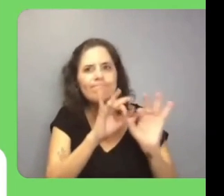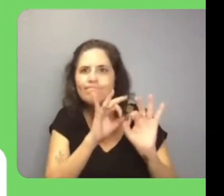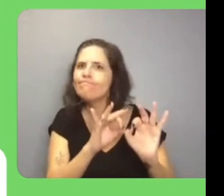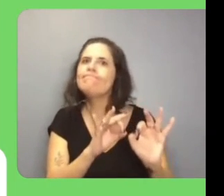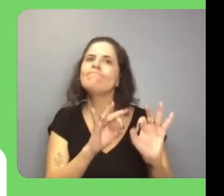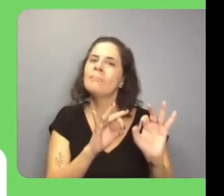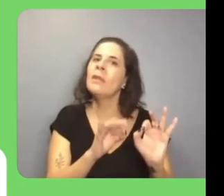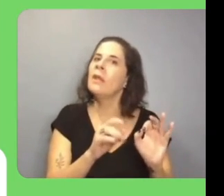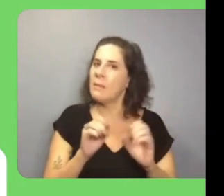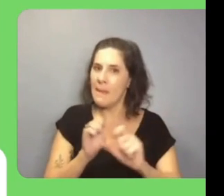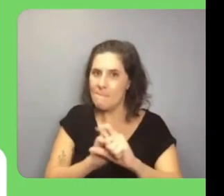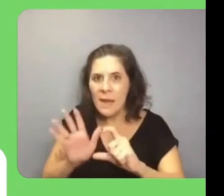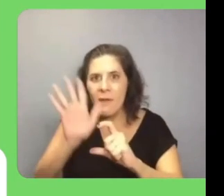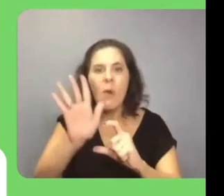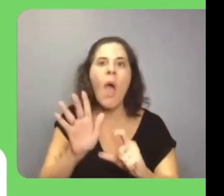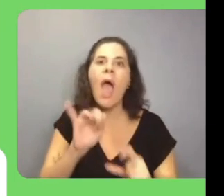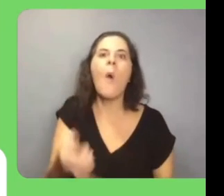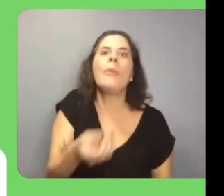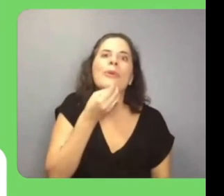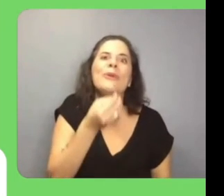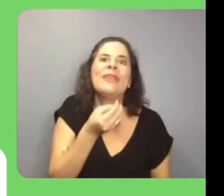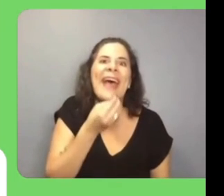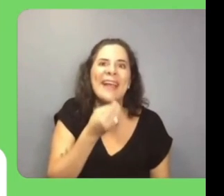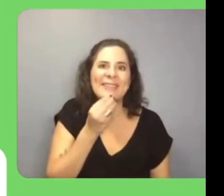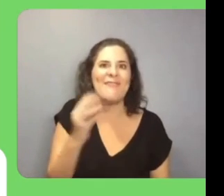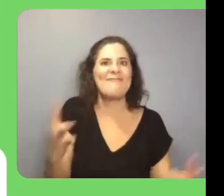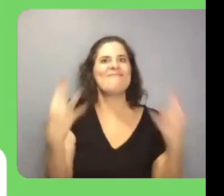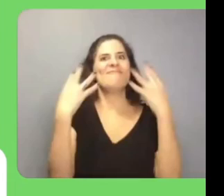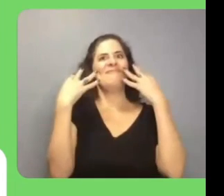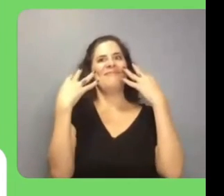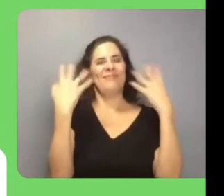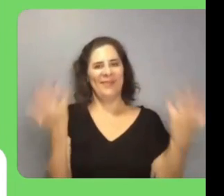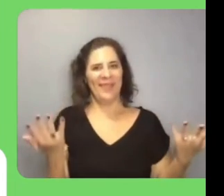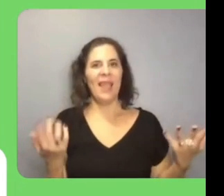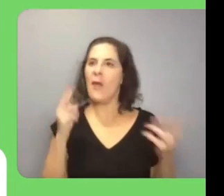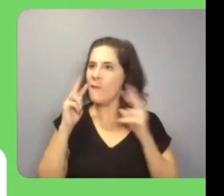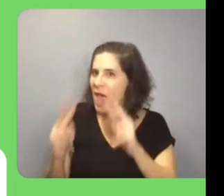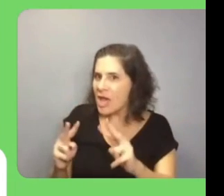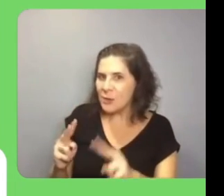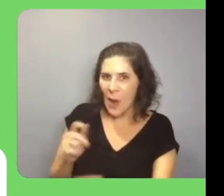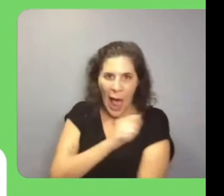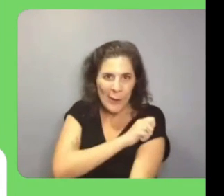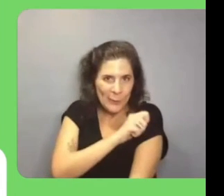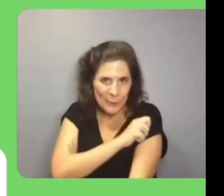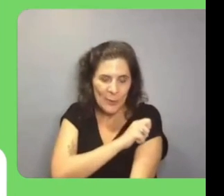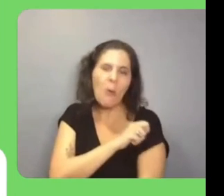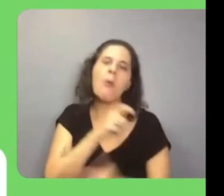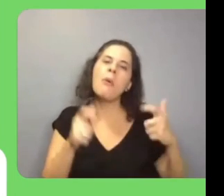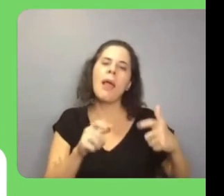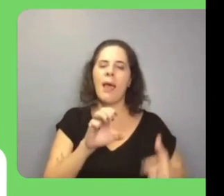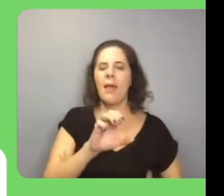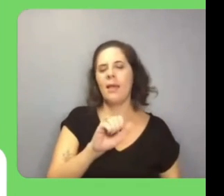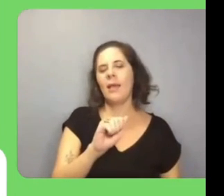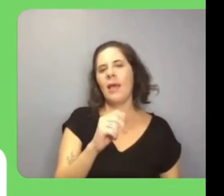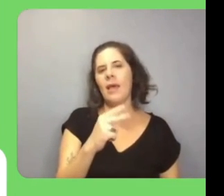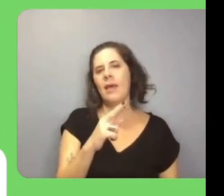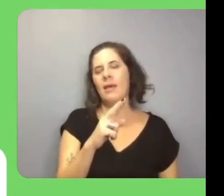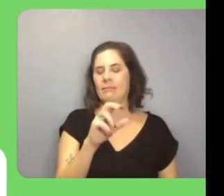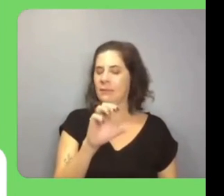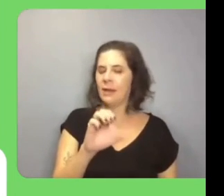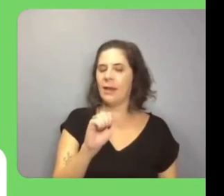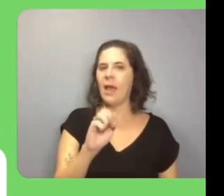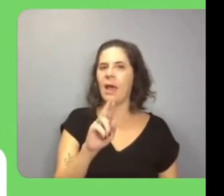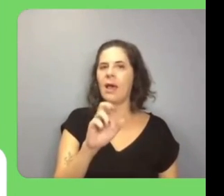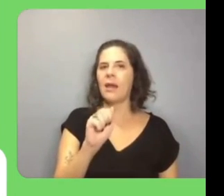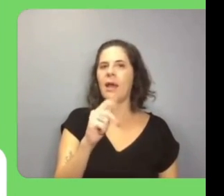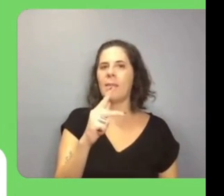Perifacom como uma grande oportunidade. Eu vejo até mesmo os meus alunos que são de Carapicuíba, que é uma cidade pobre aqui na região metropolitana